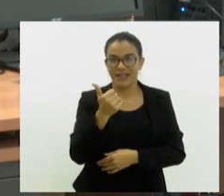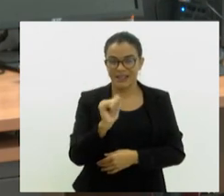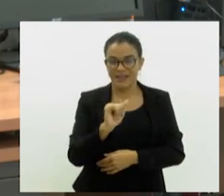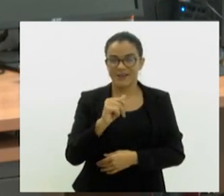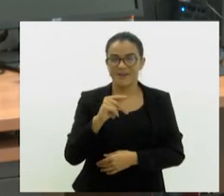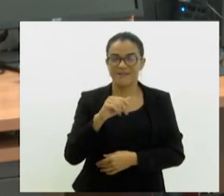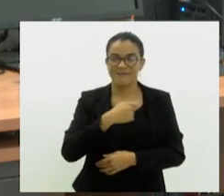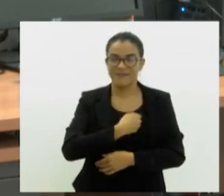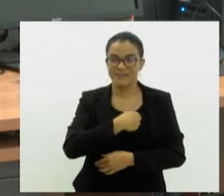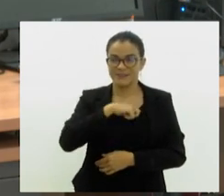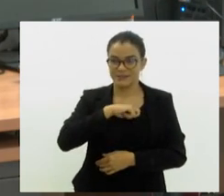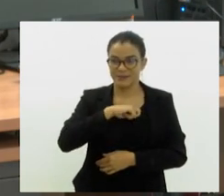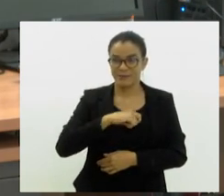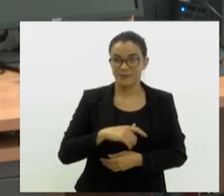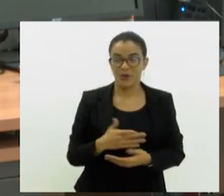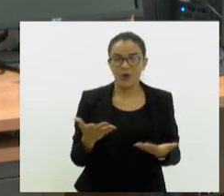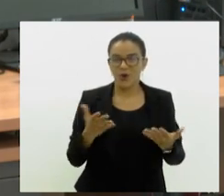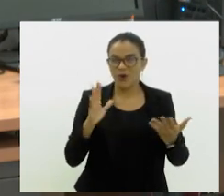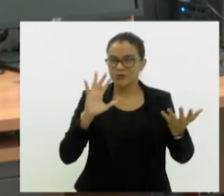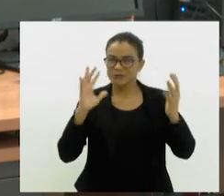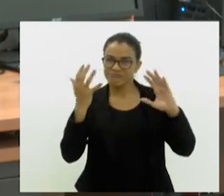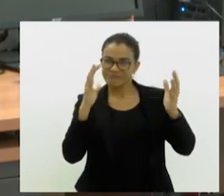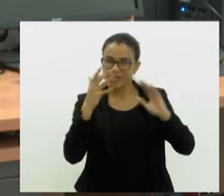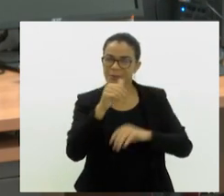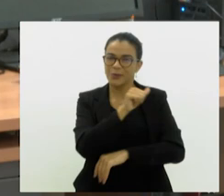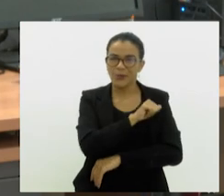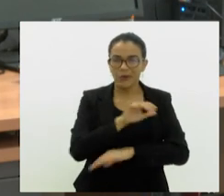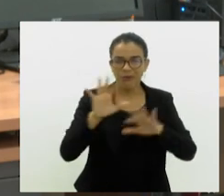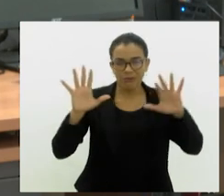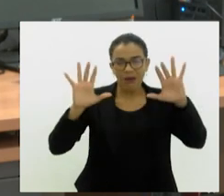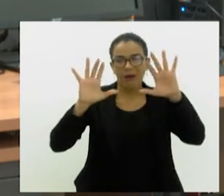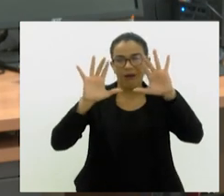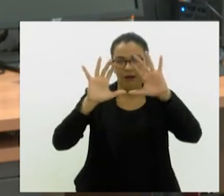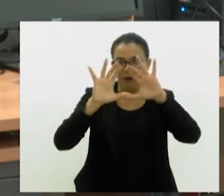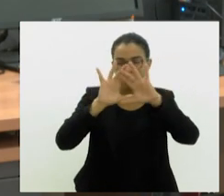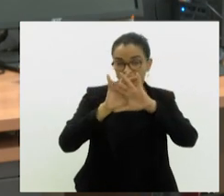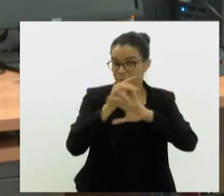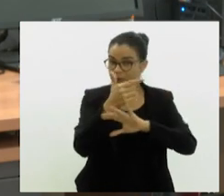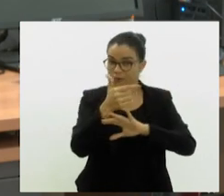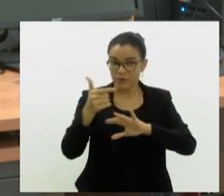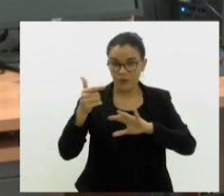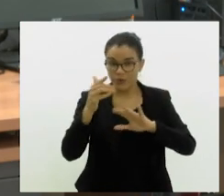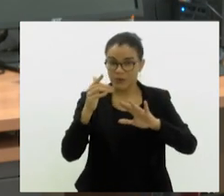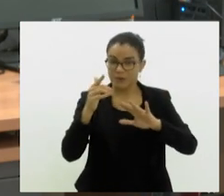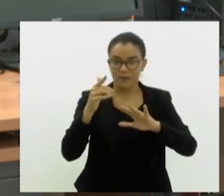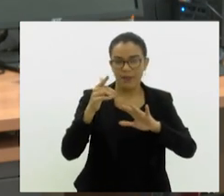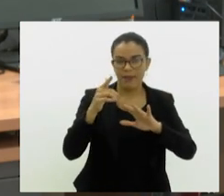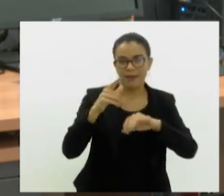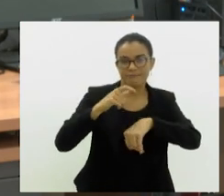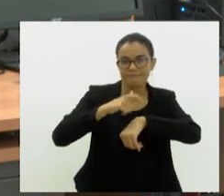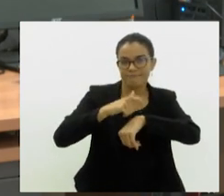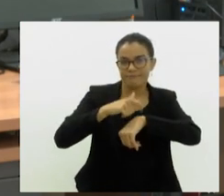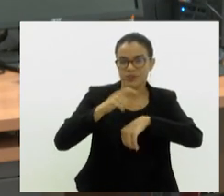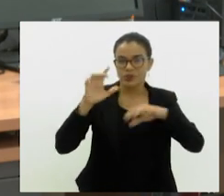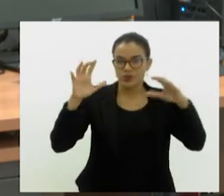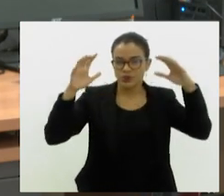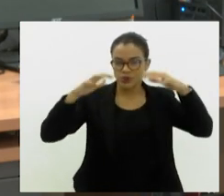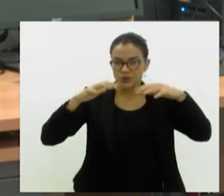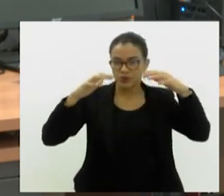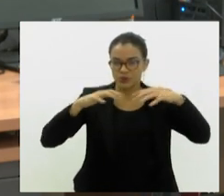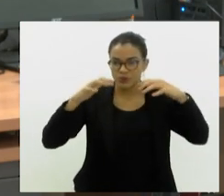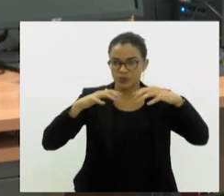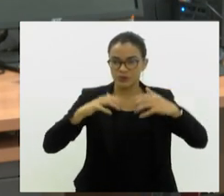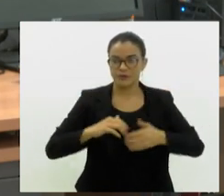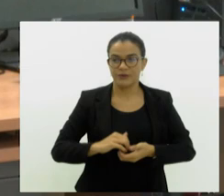de Guanabara. O tempo hoje no Rio de Janeiro está nublado, mas não tem previsão de chuva para hoje. Nesse momento,